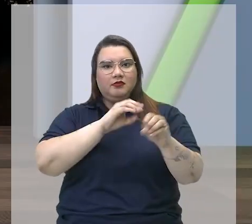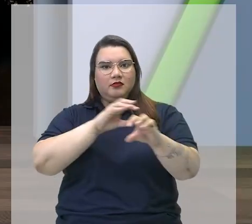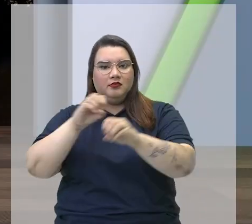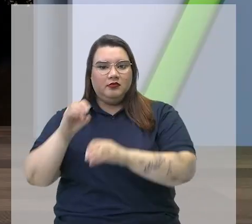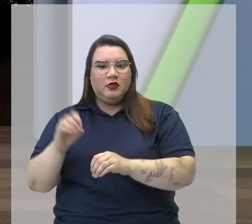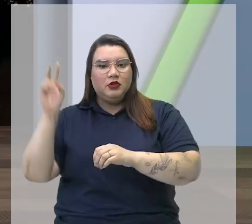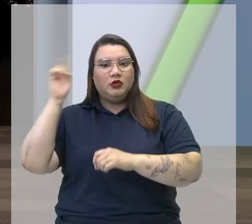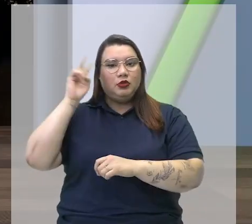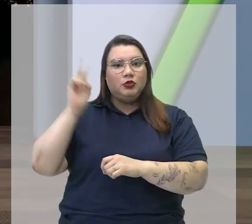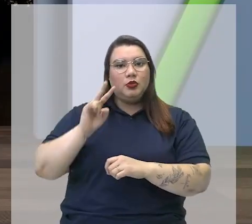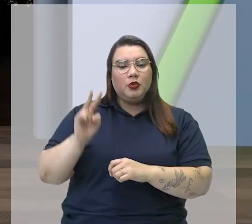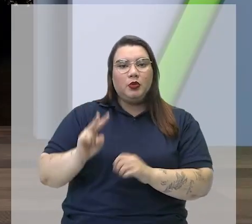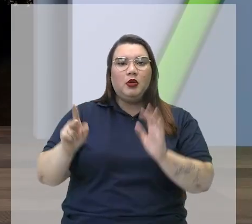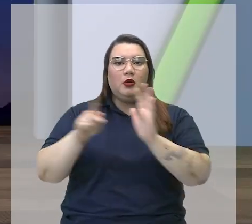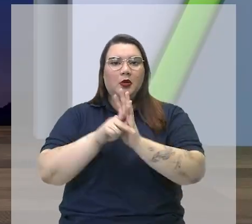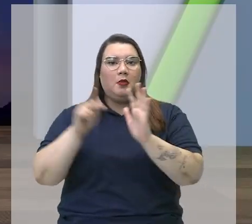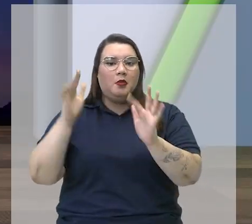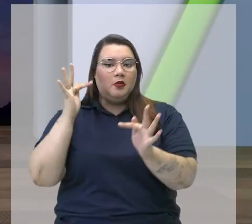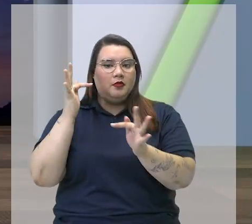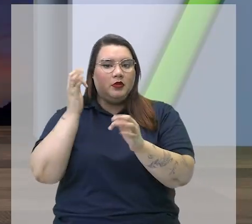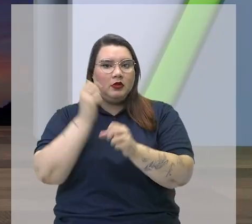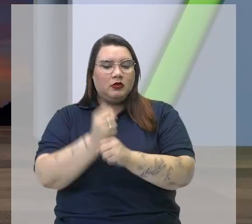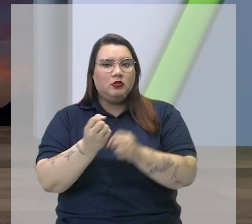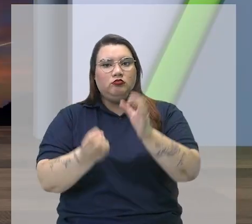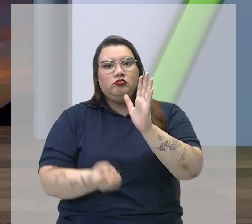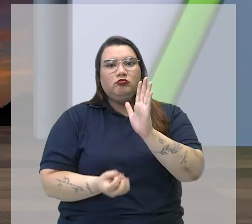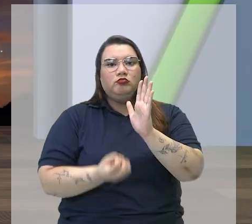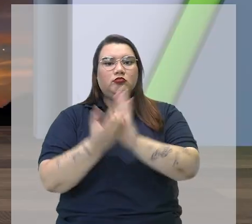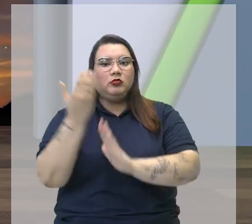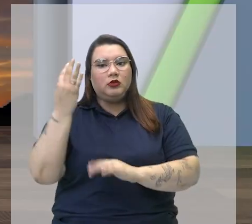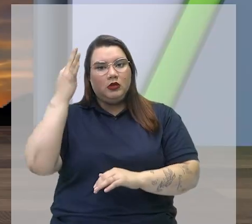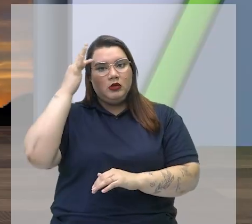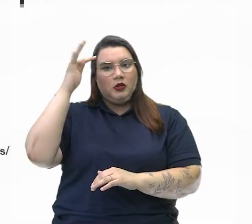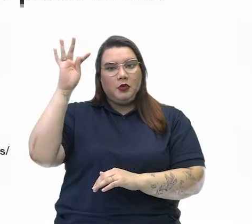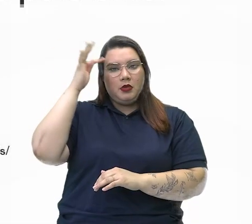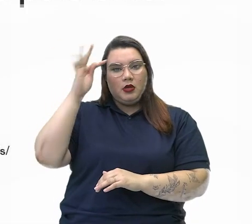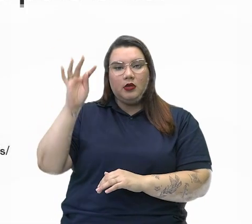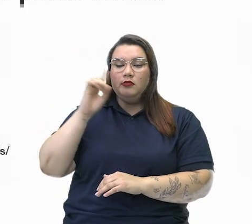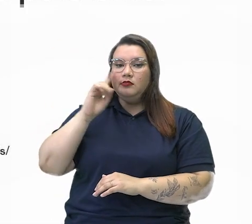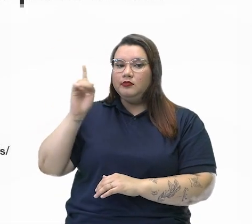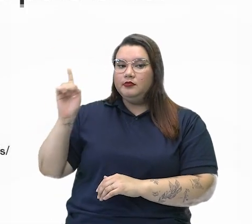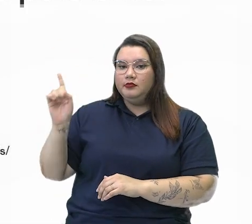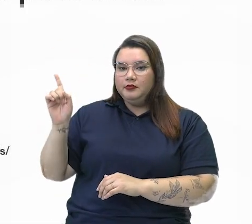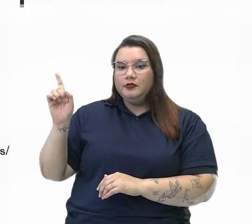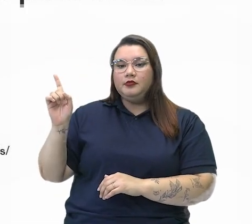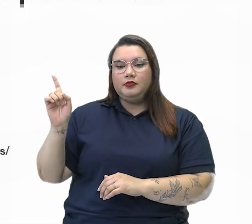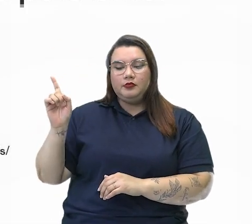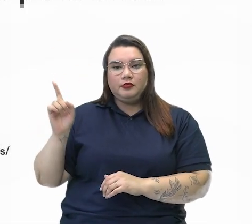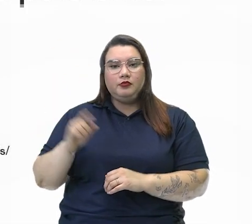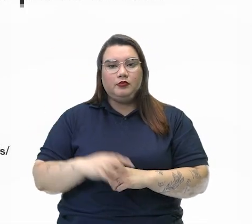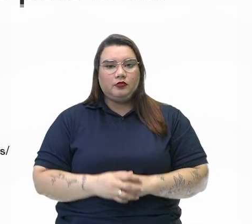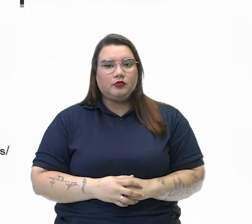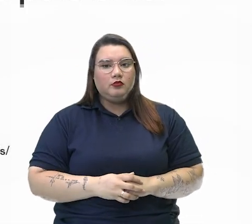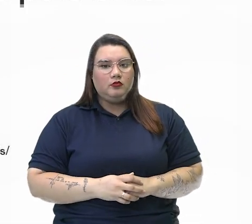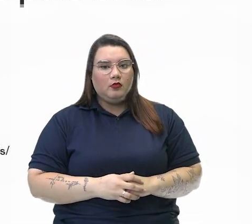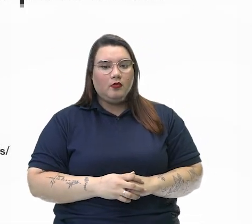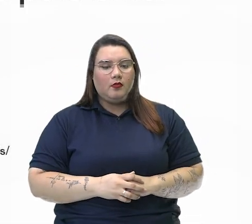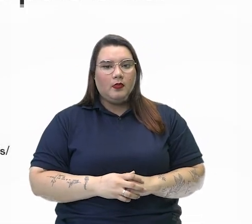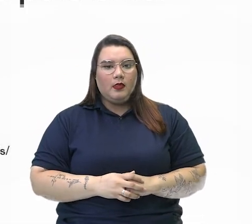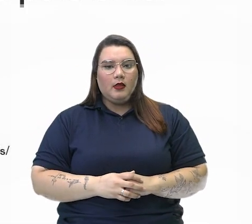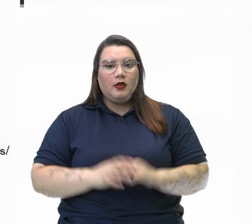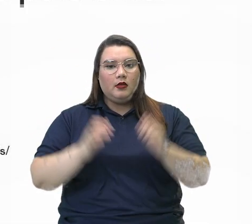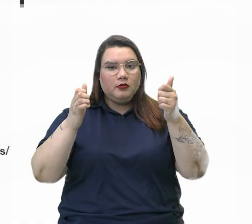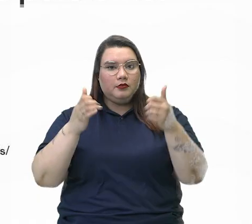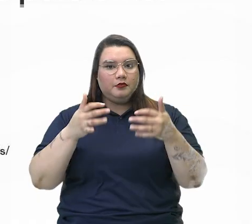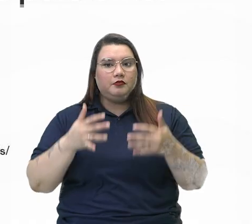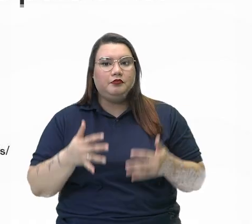vamos falar sobre essa história da física, o nascimento da teoria quântica. Olha só, a teoria,